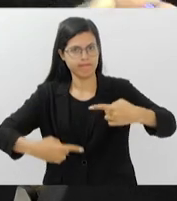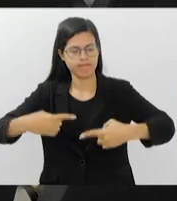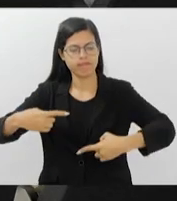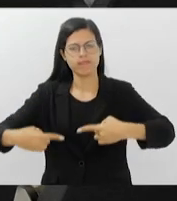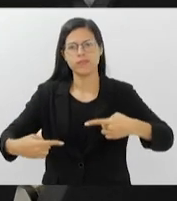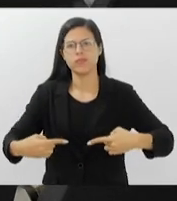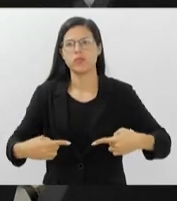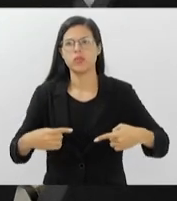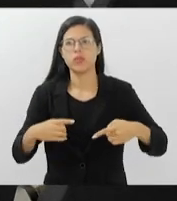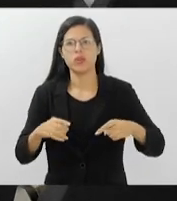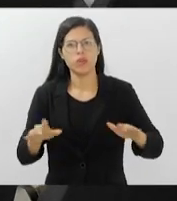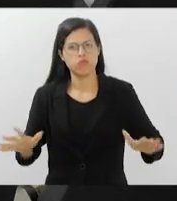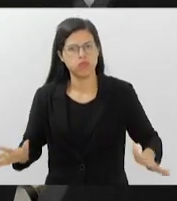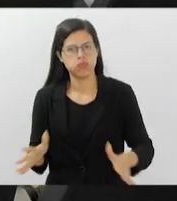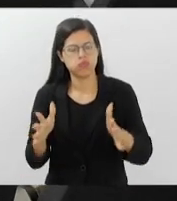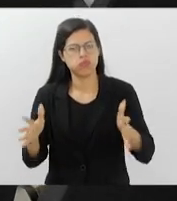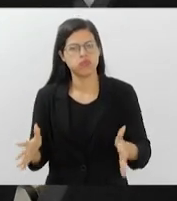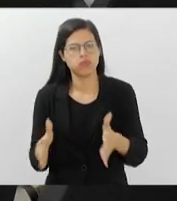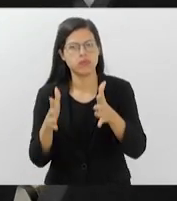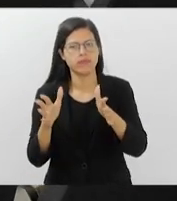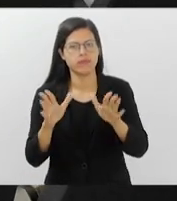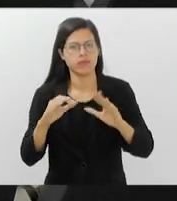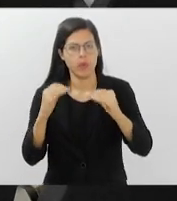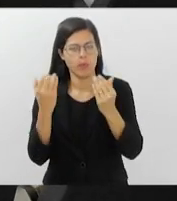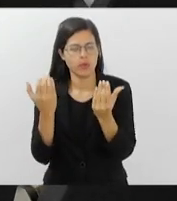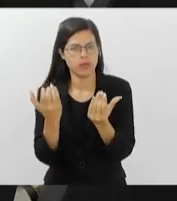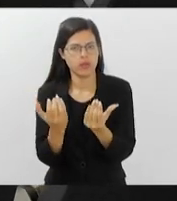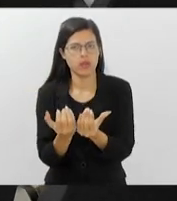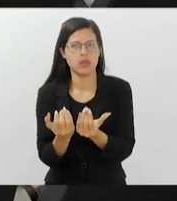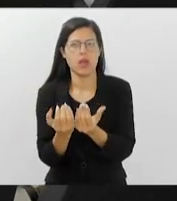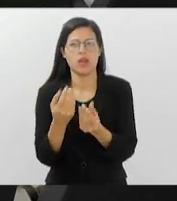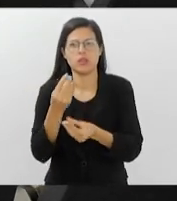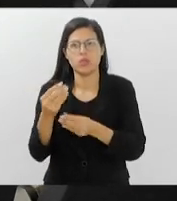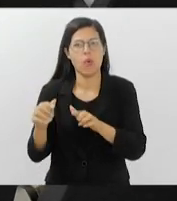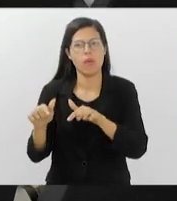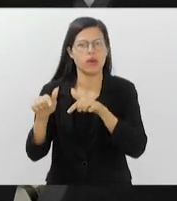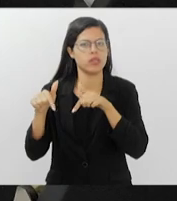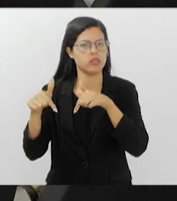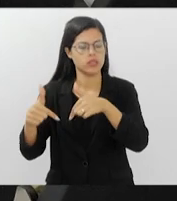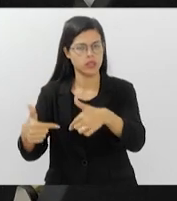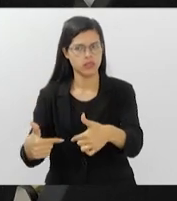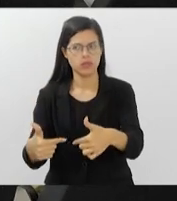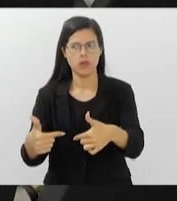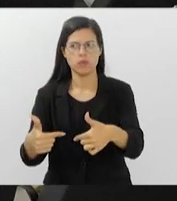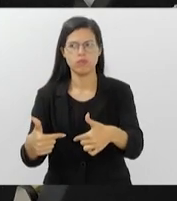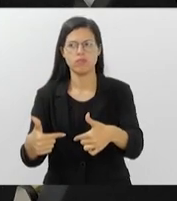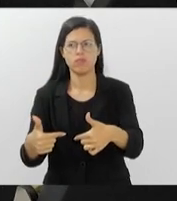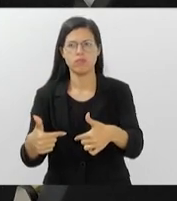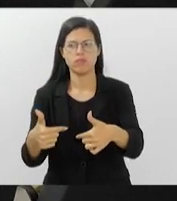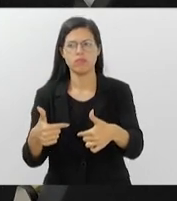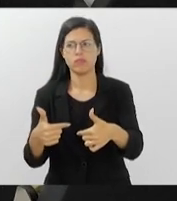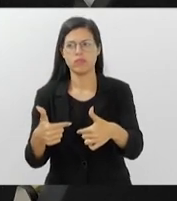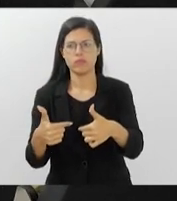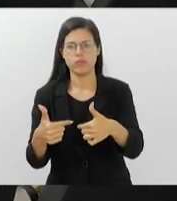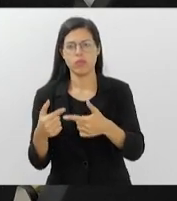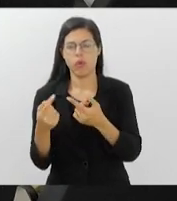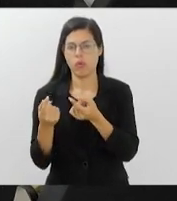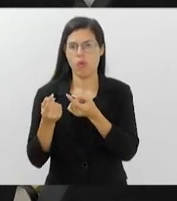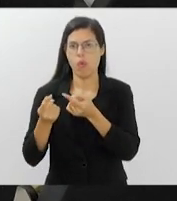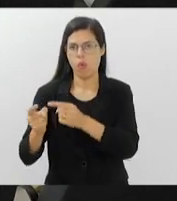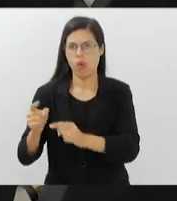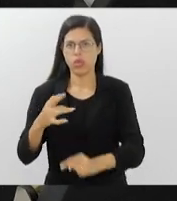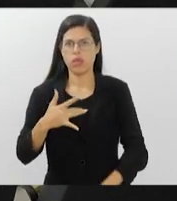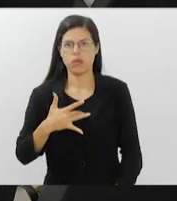engajamento comunitário como forma de atuação na no enfrentamento à